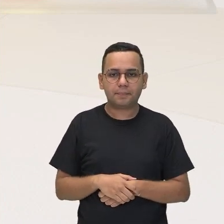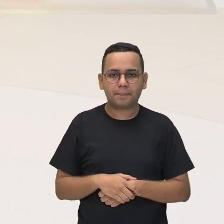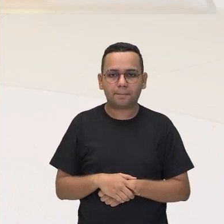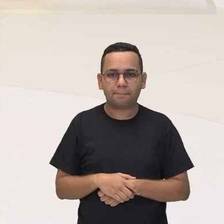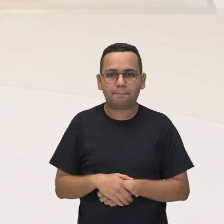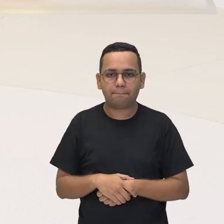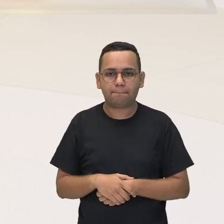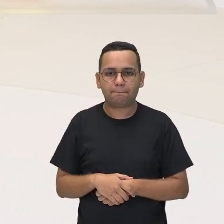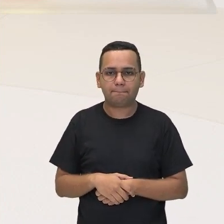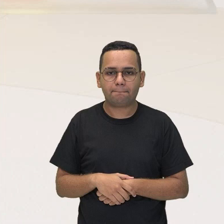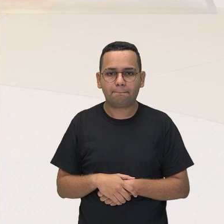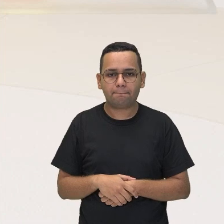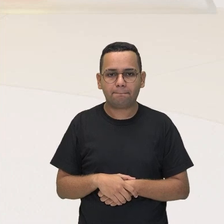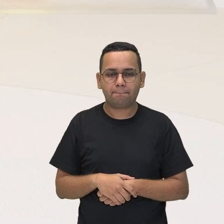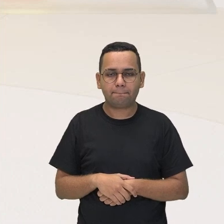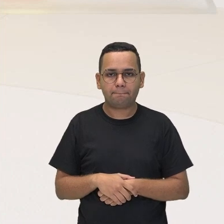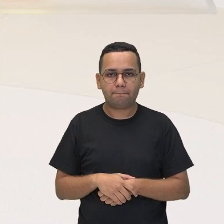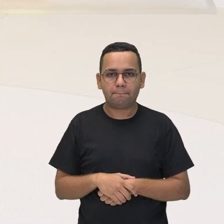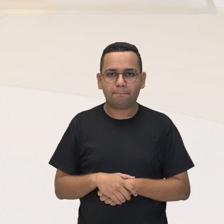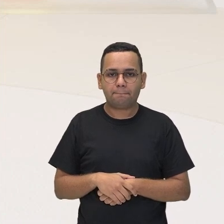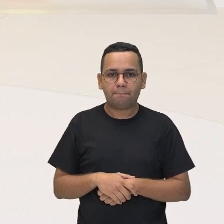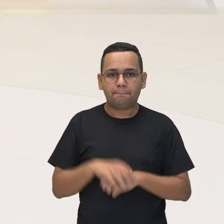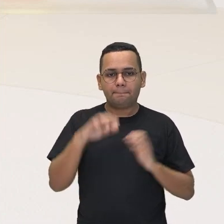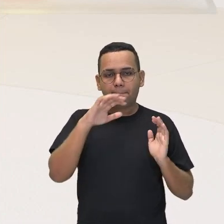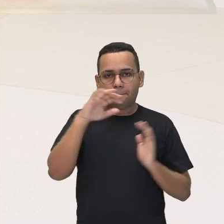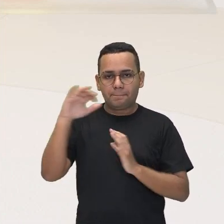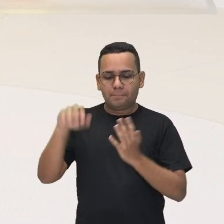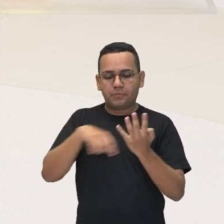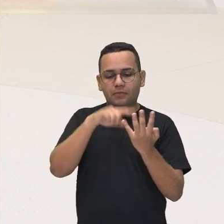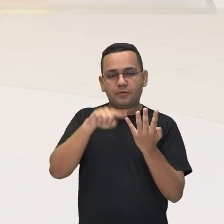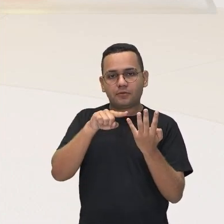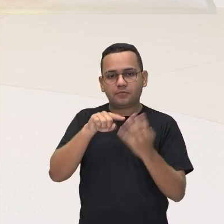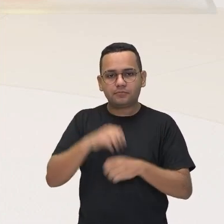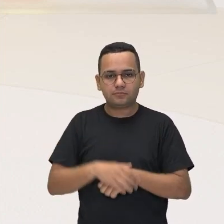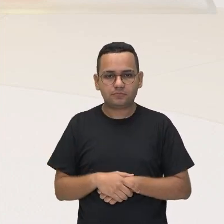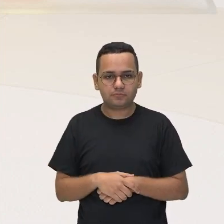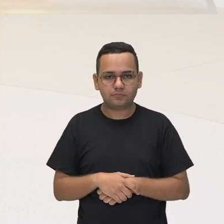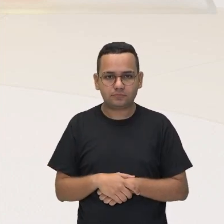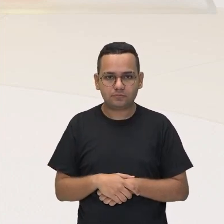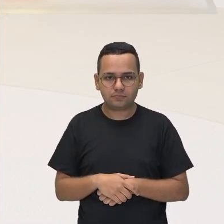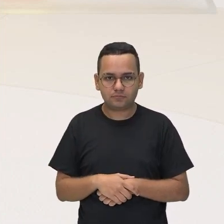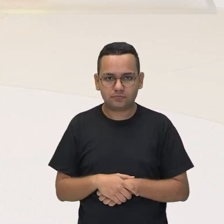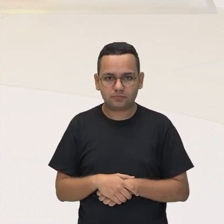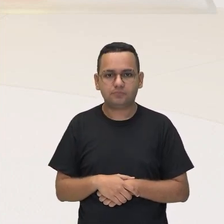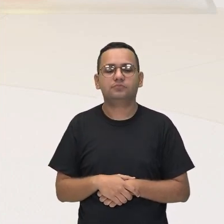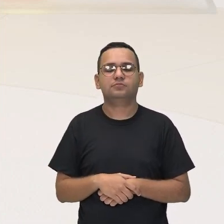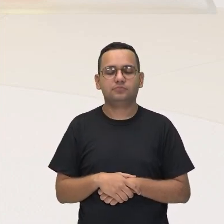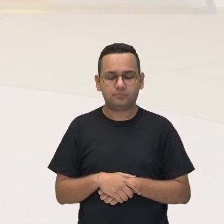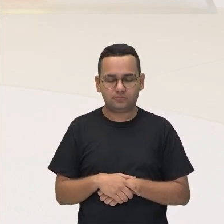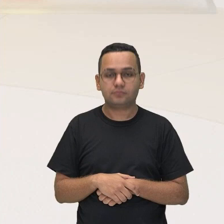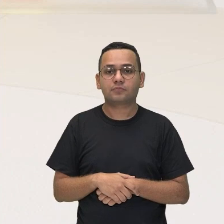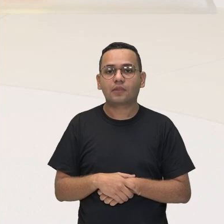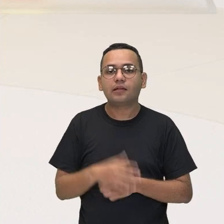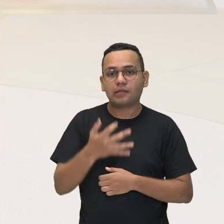objetivo. Outro elemento importante é a confiança e determinação.